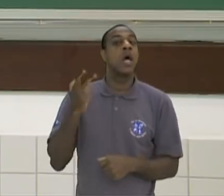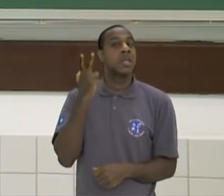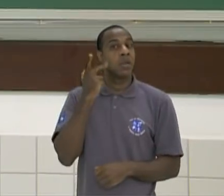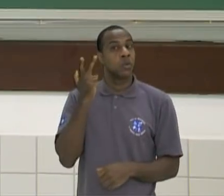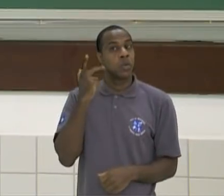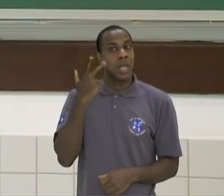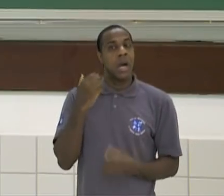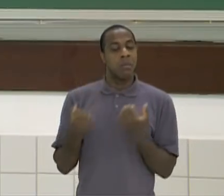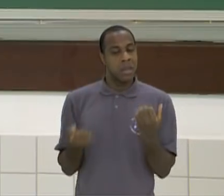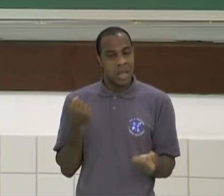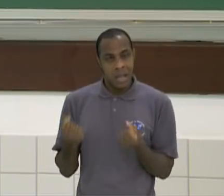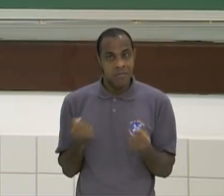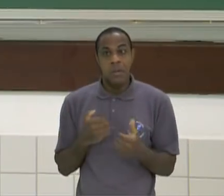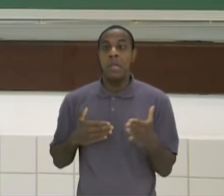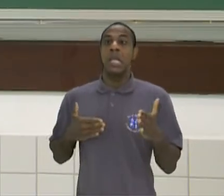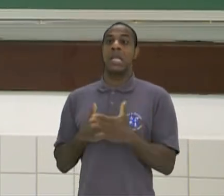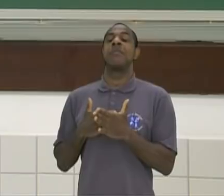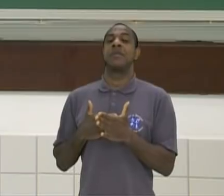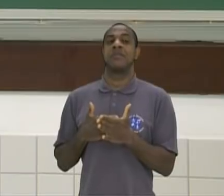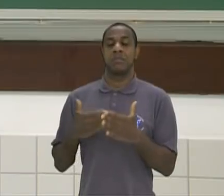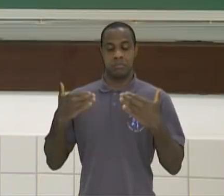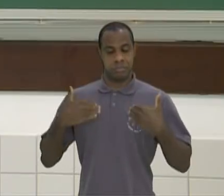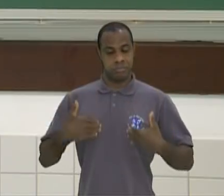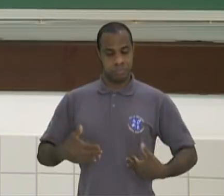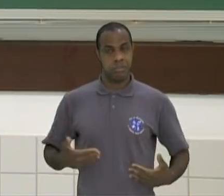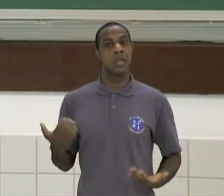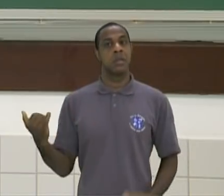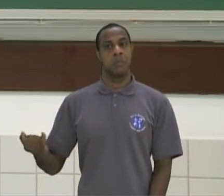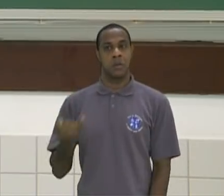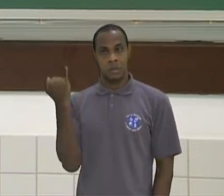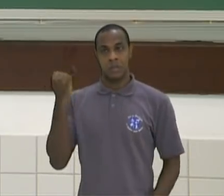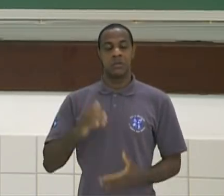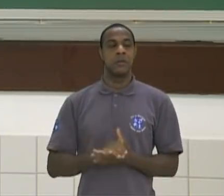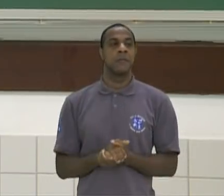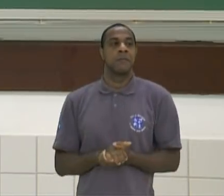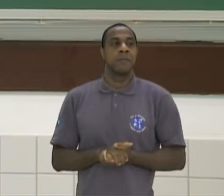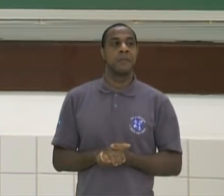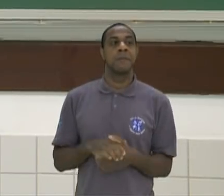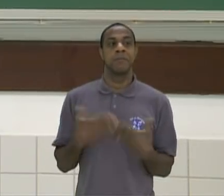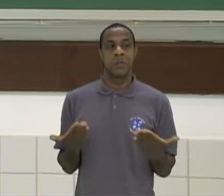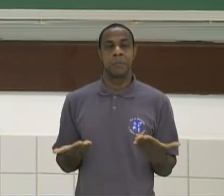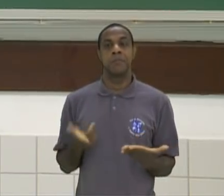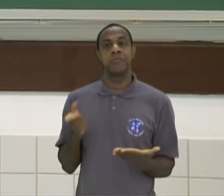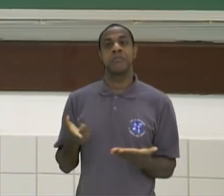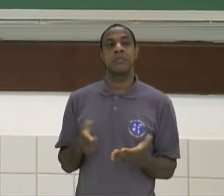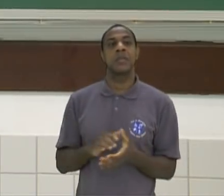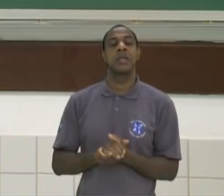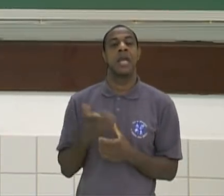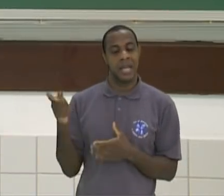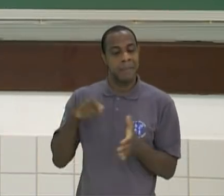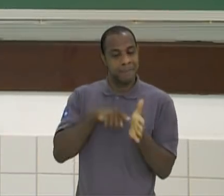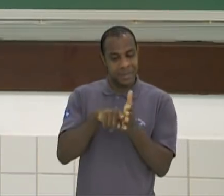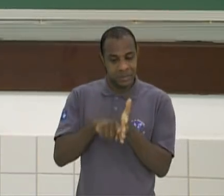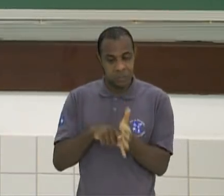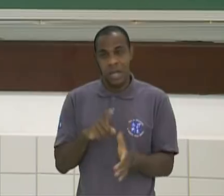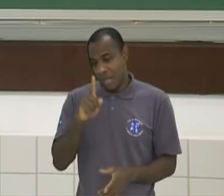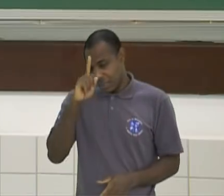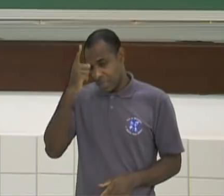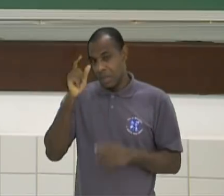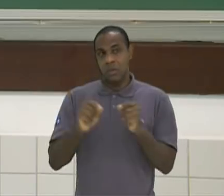ideia que os estudos e as teorizações da Madame Bertherat foram colocadas, né? Que é a ideia